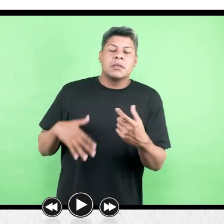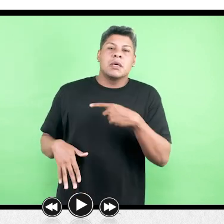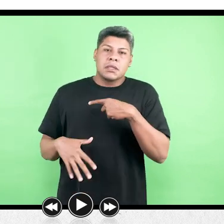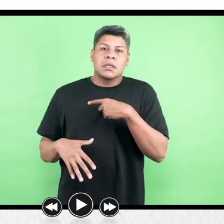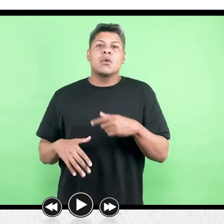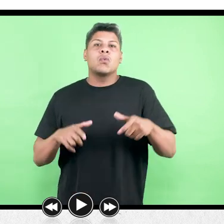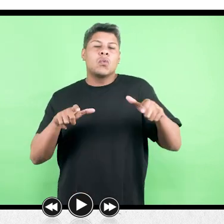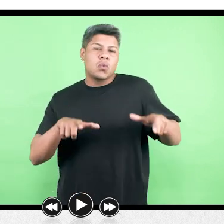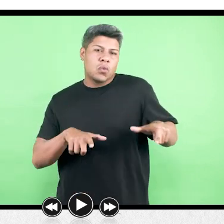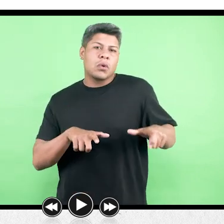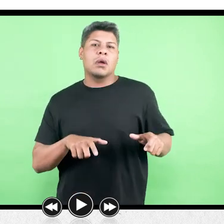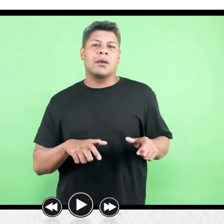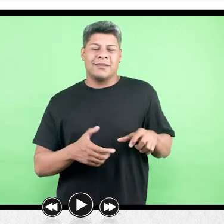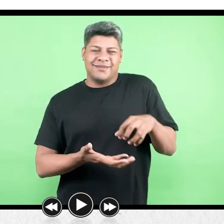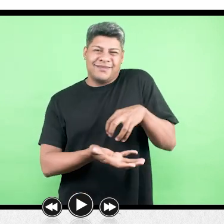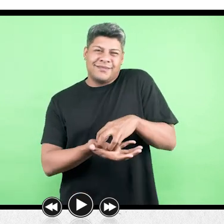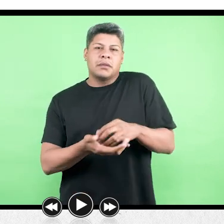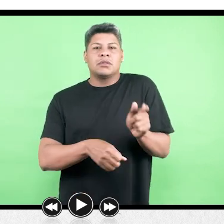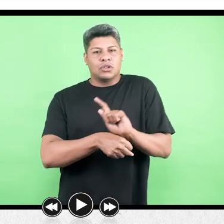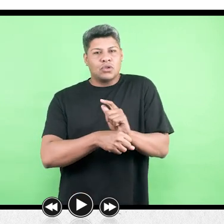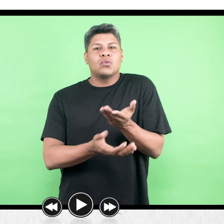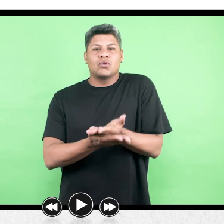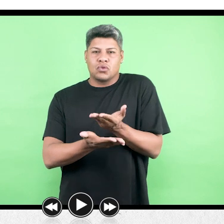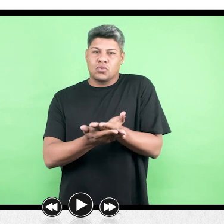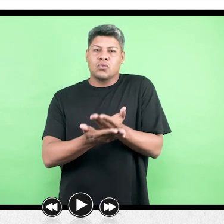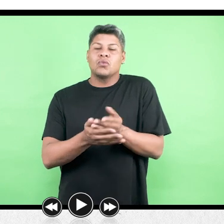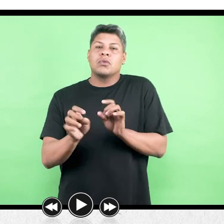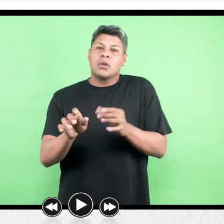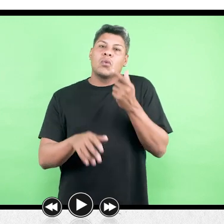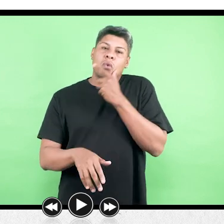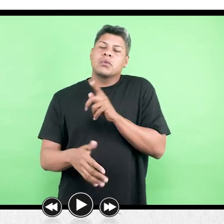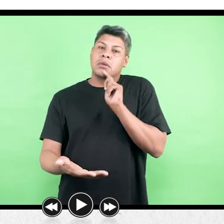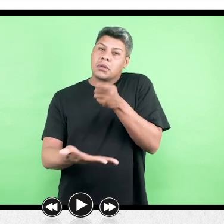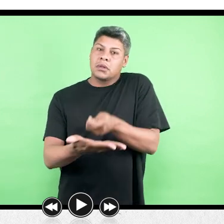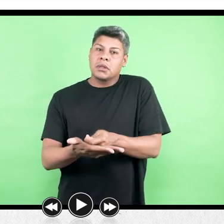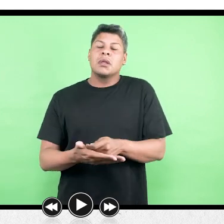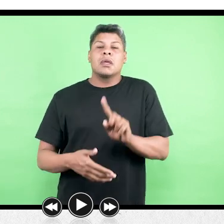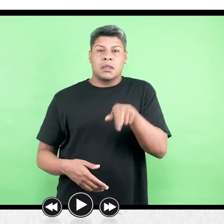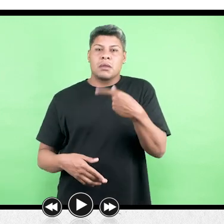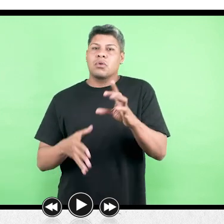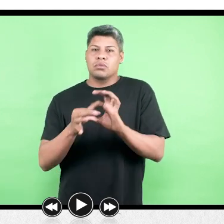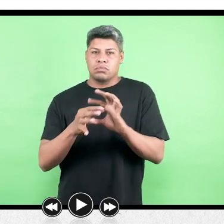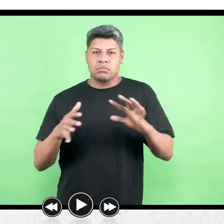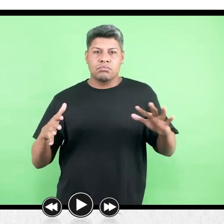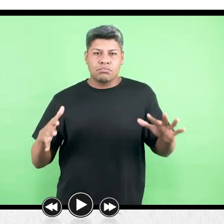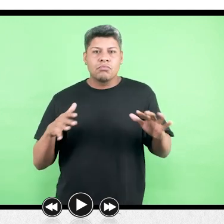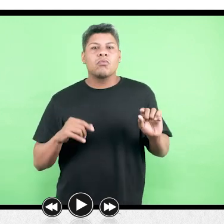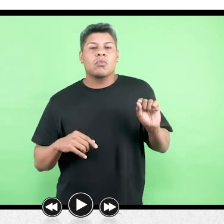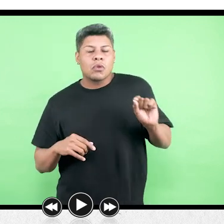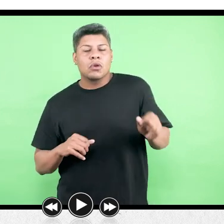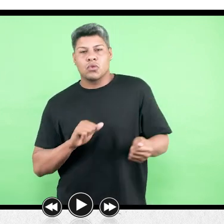de água, ou então pelo órgão gestor, por estudos técnicos para tomada de decisão. E vai ser depois deliberada normativamente